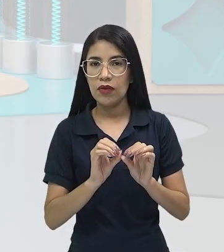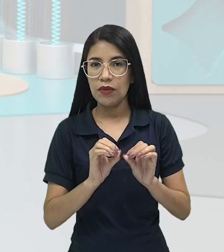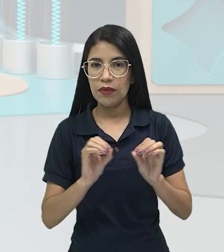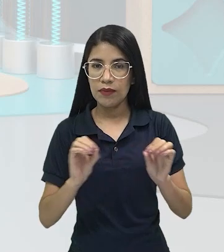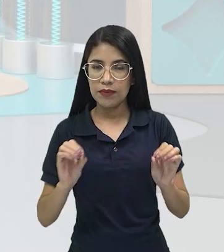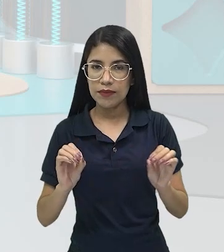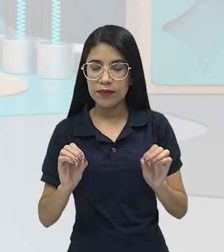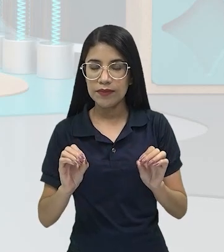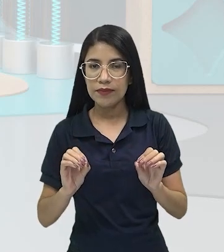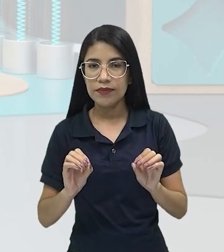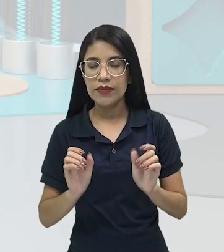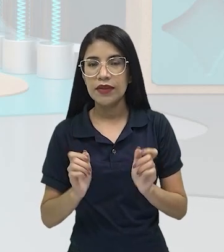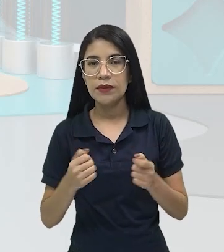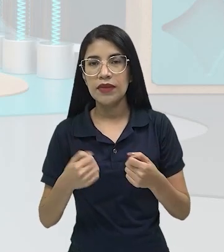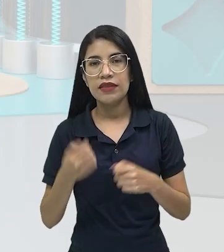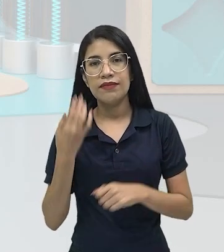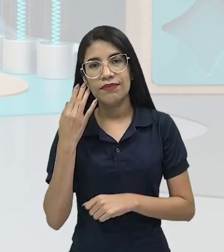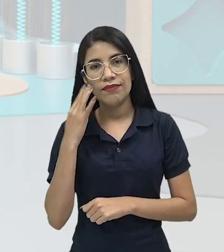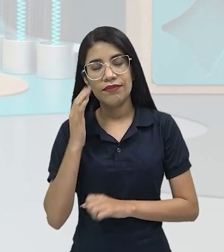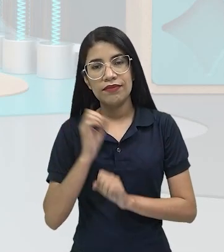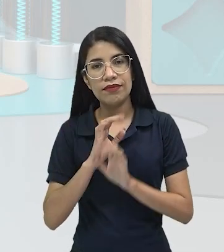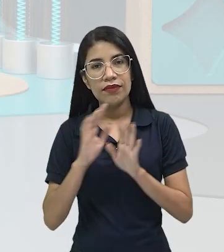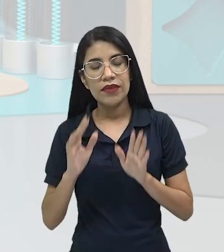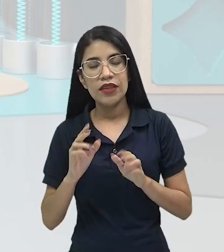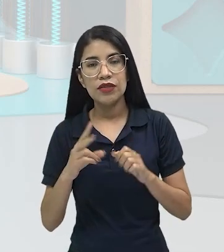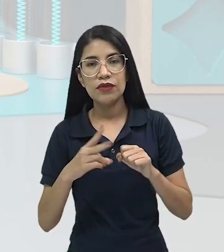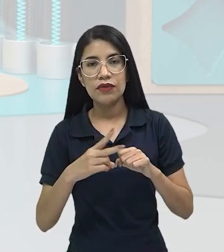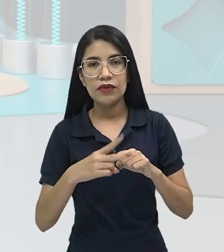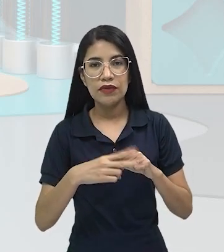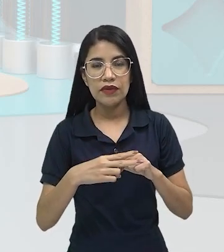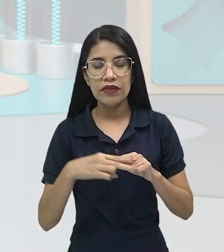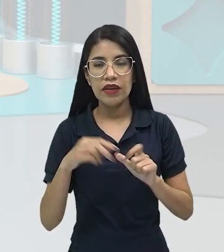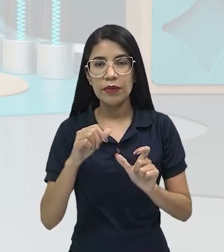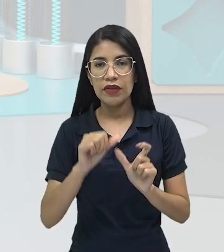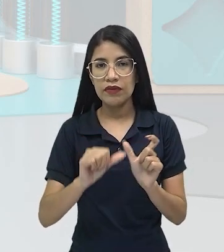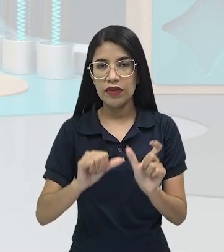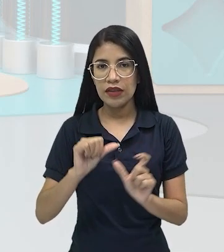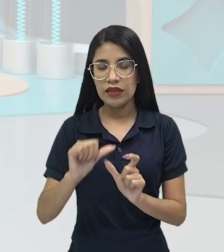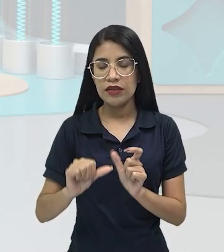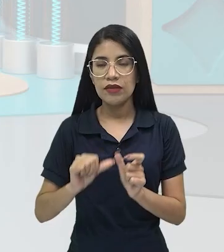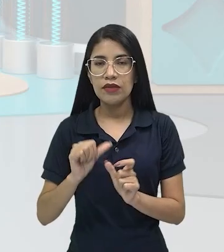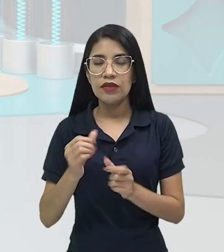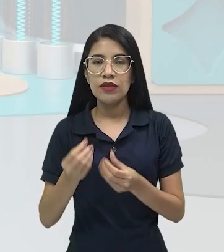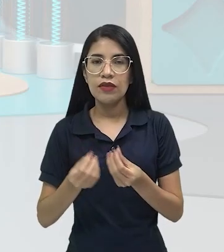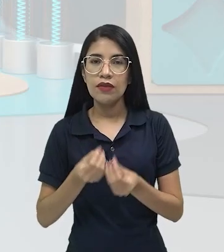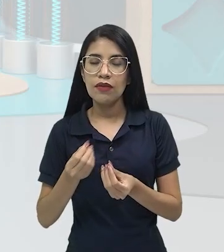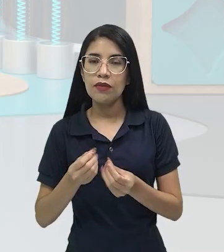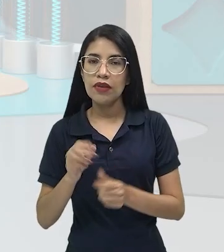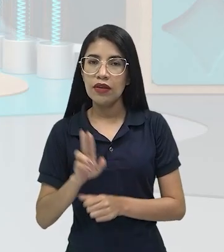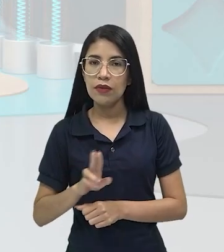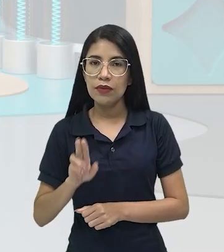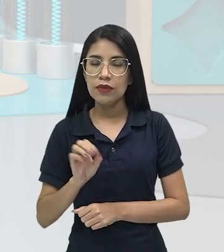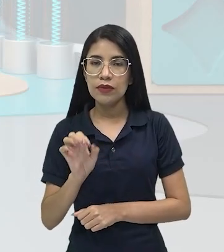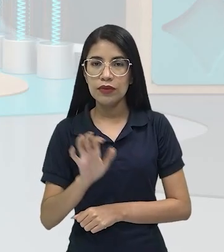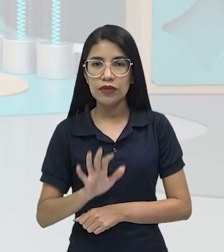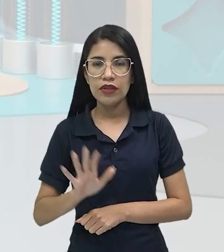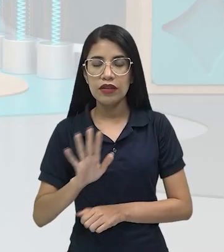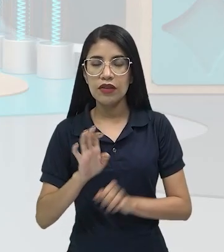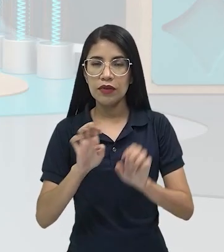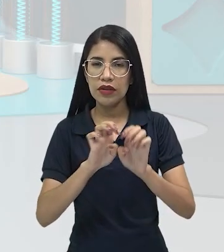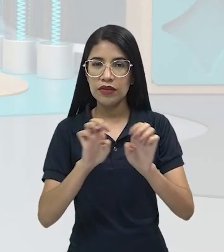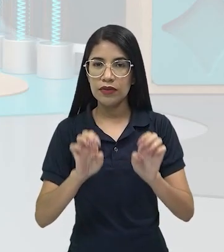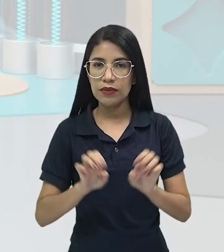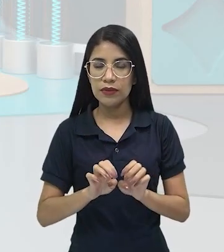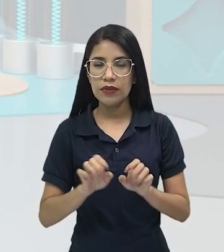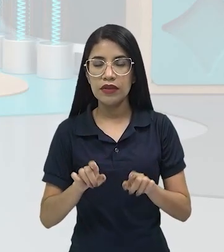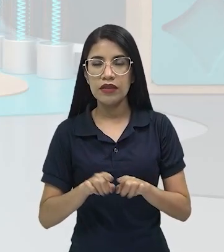a gente tentar compreender um pouquinho do verbo, as flexões, a definição, como ele vai funcionar no geral e a sua estrutura, para